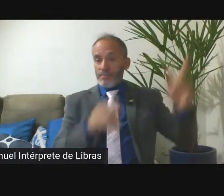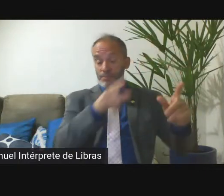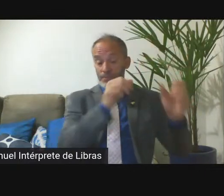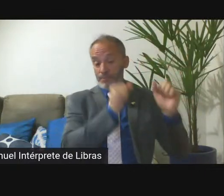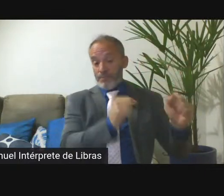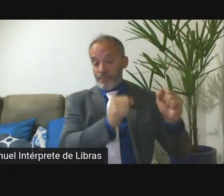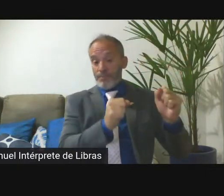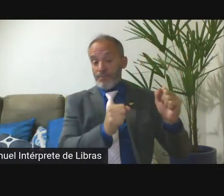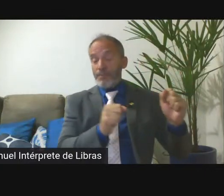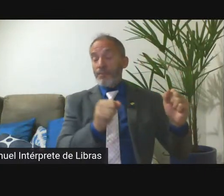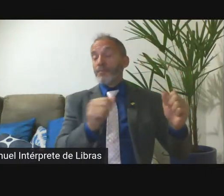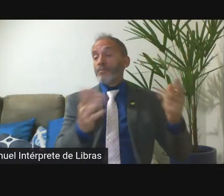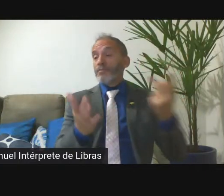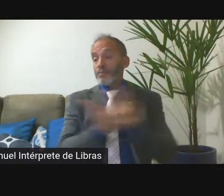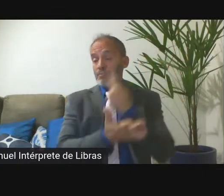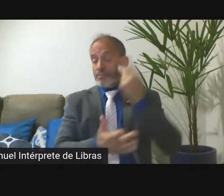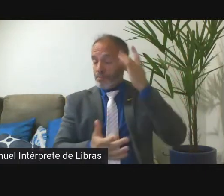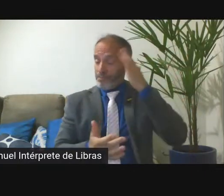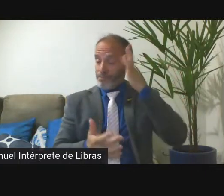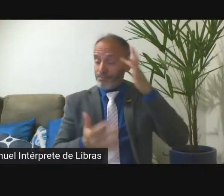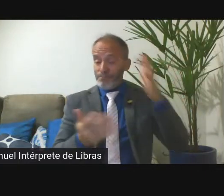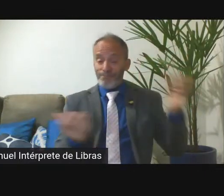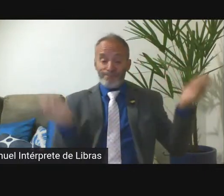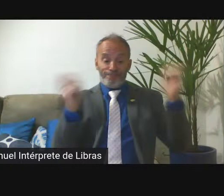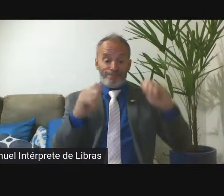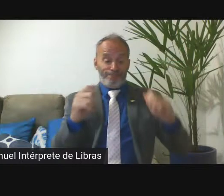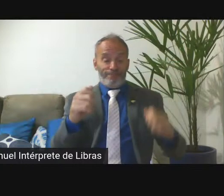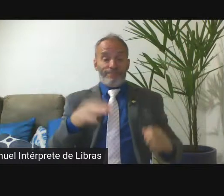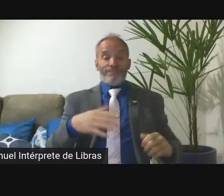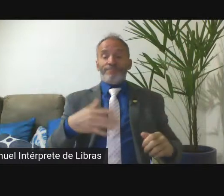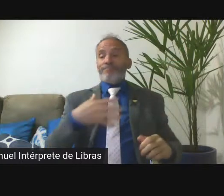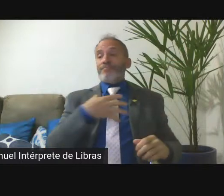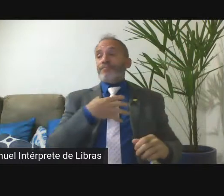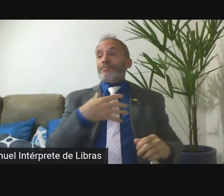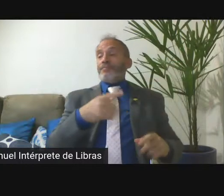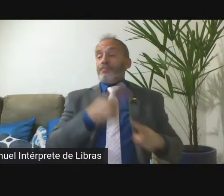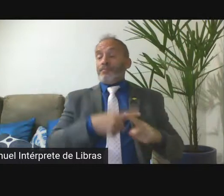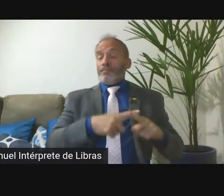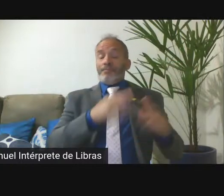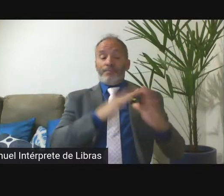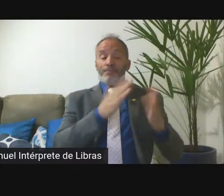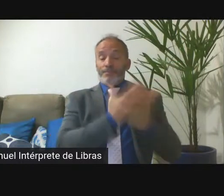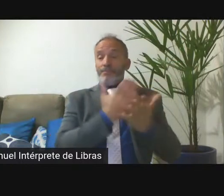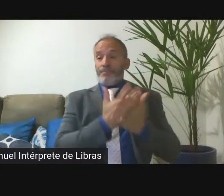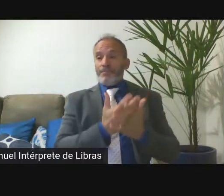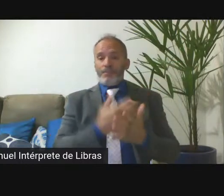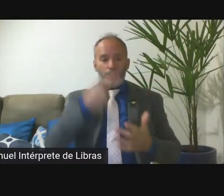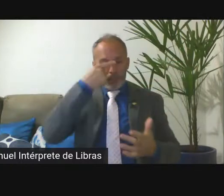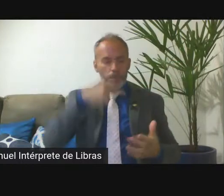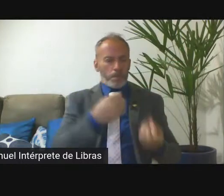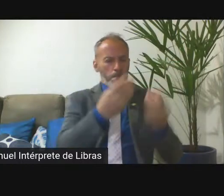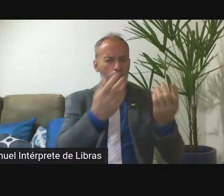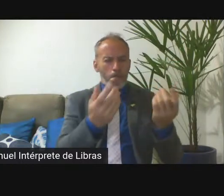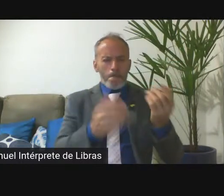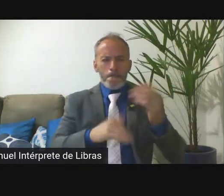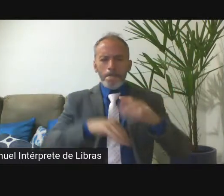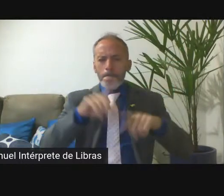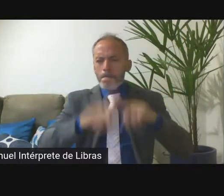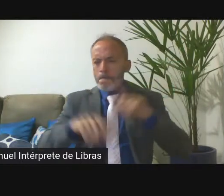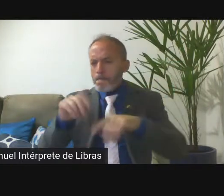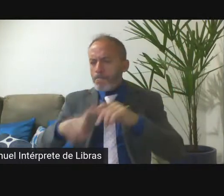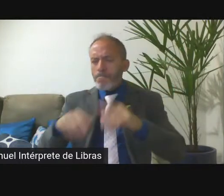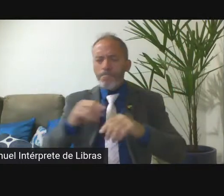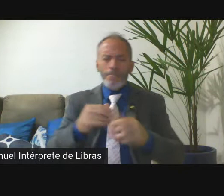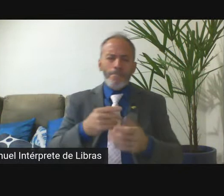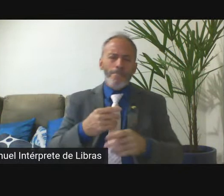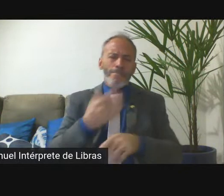se considerar sonhadores privilegiados, pois a Escola de Engenharia da UFRA lhes deu meios para colocar em